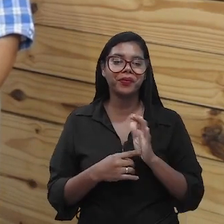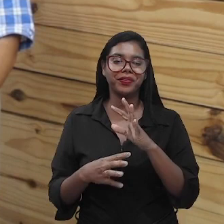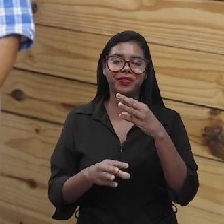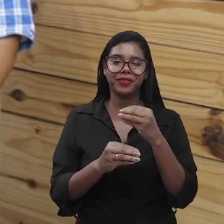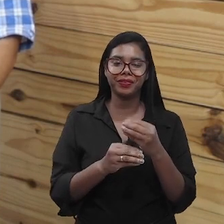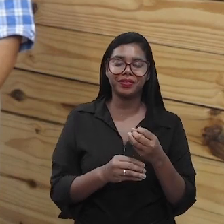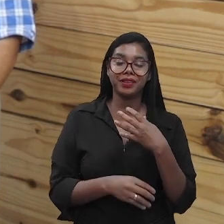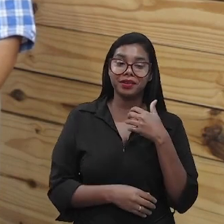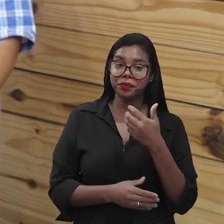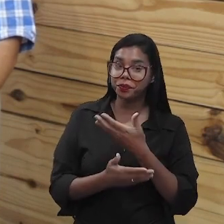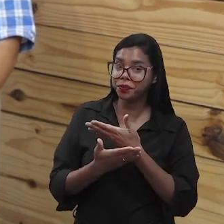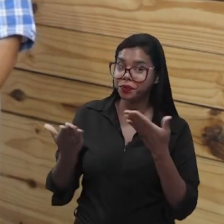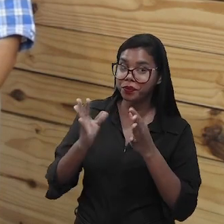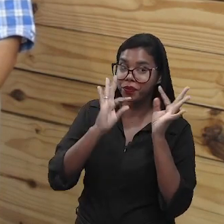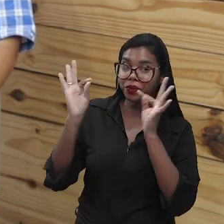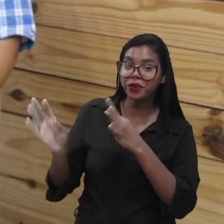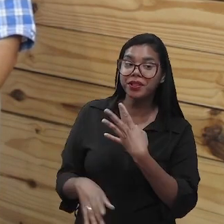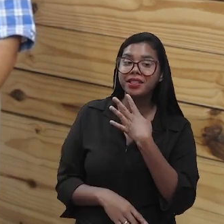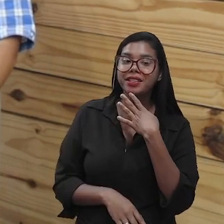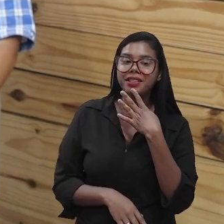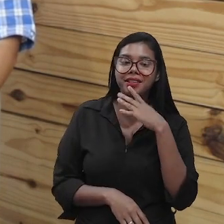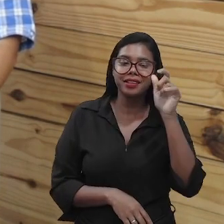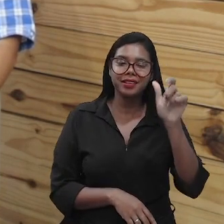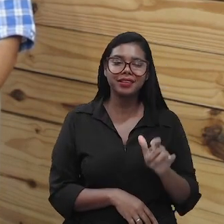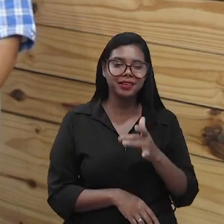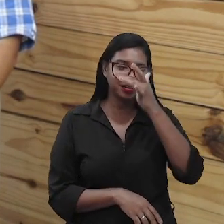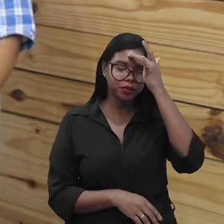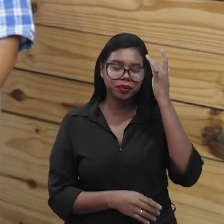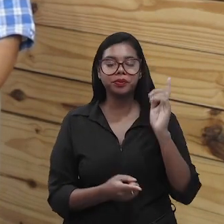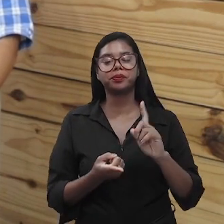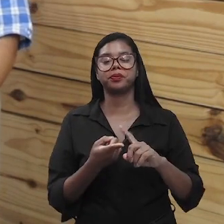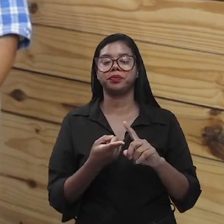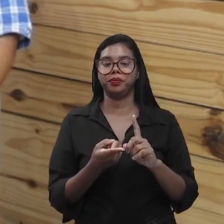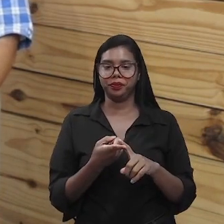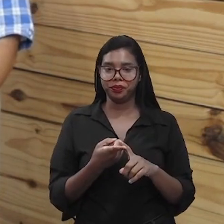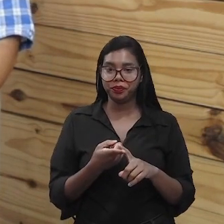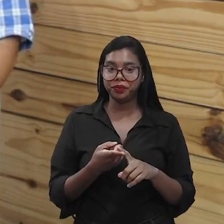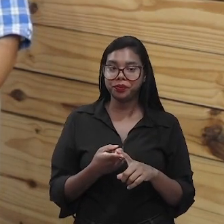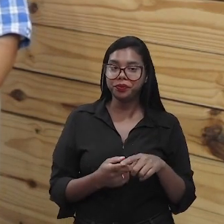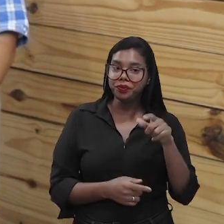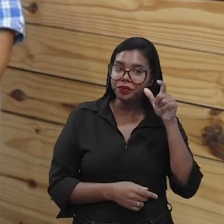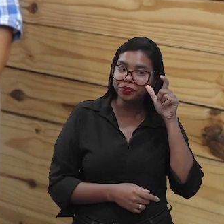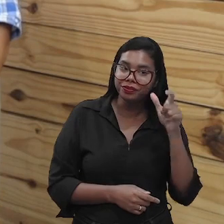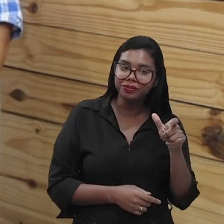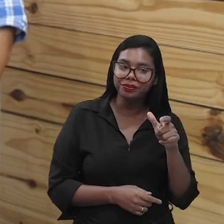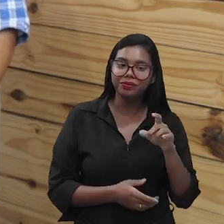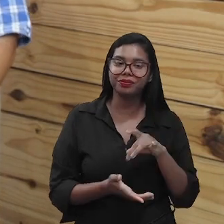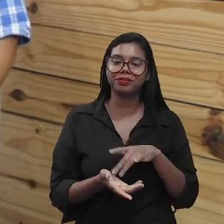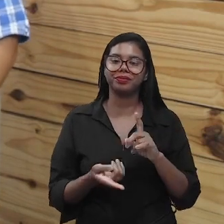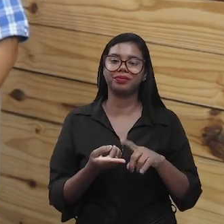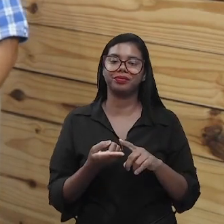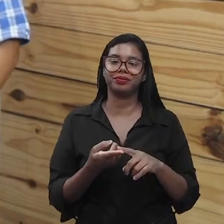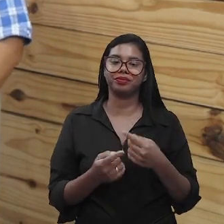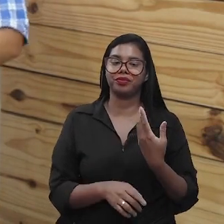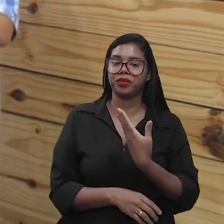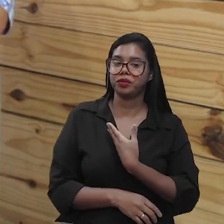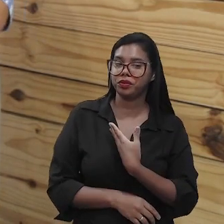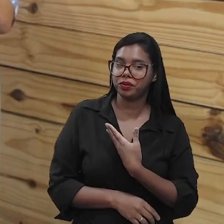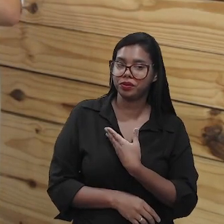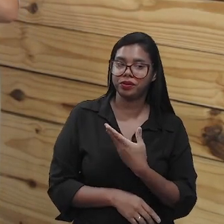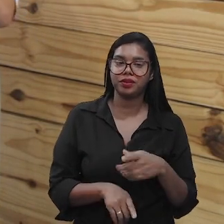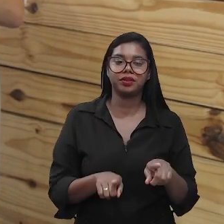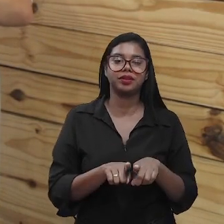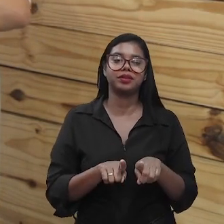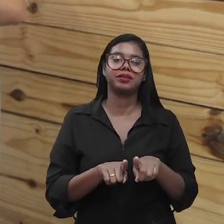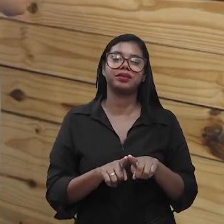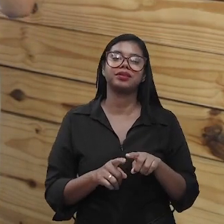uma pessoa, né, que também tem esse mesmo interesse, marca aquele seu amigo que também não gosta sei lá,